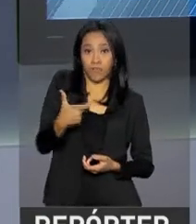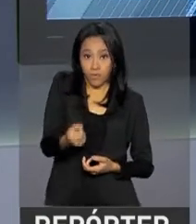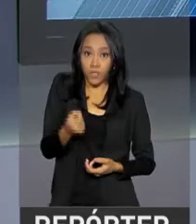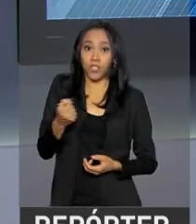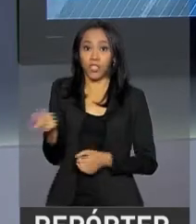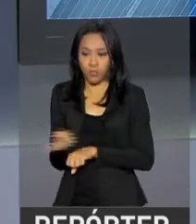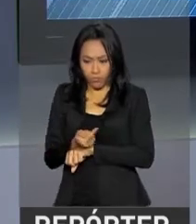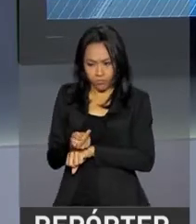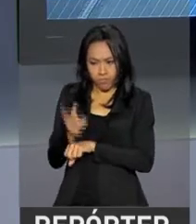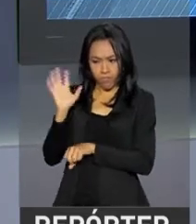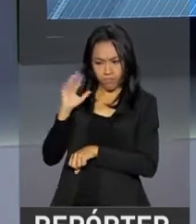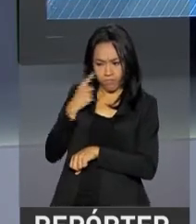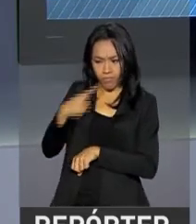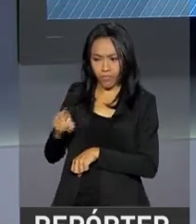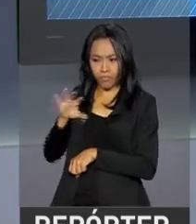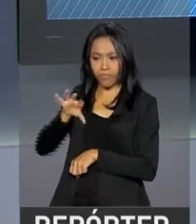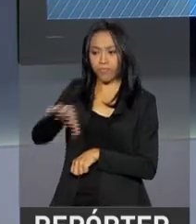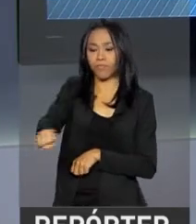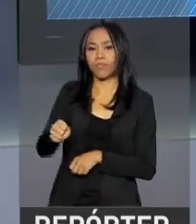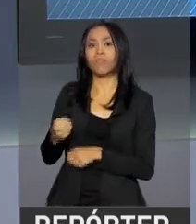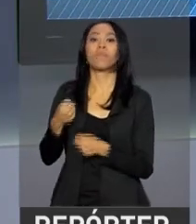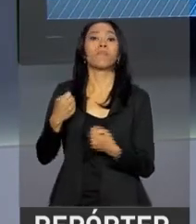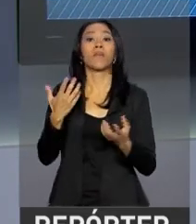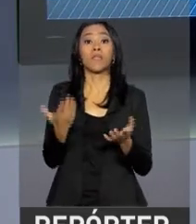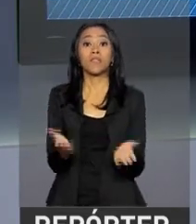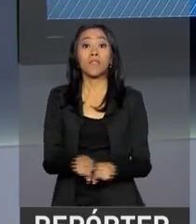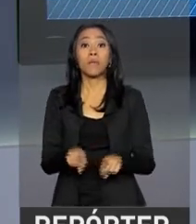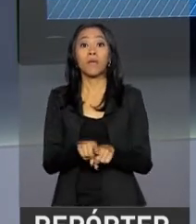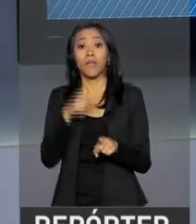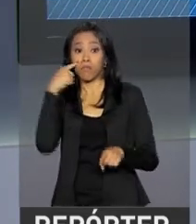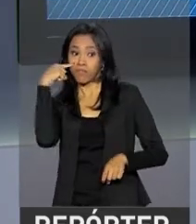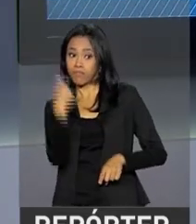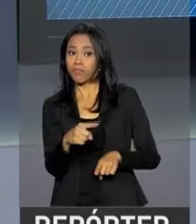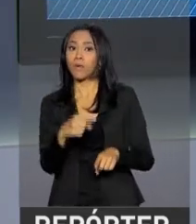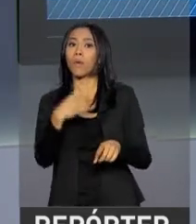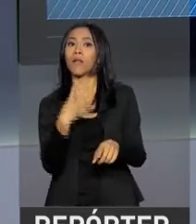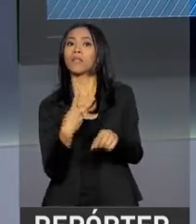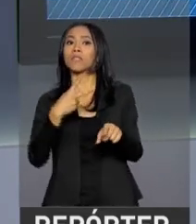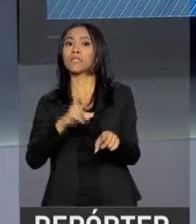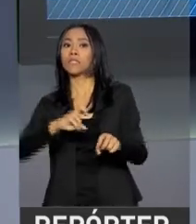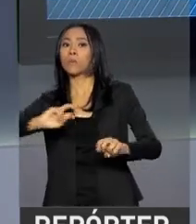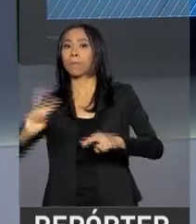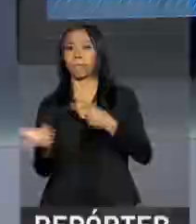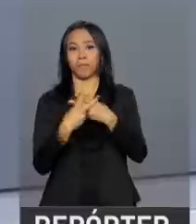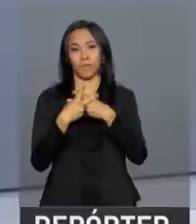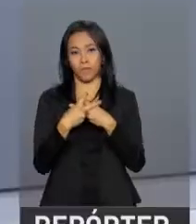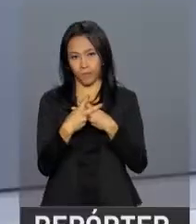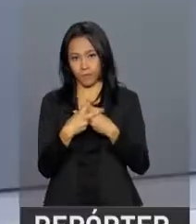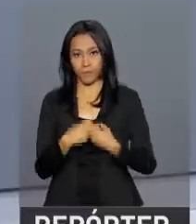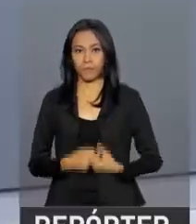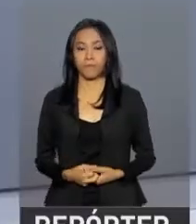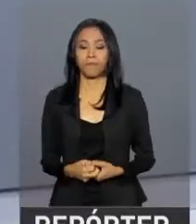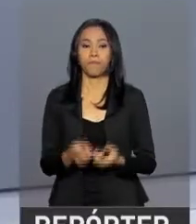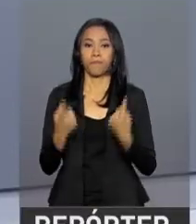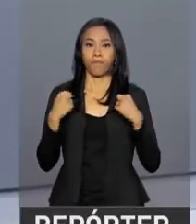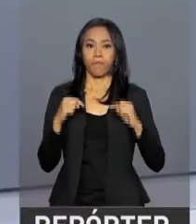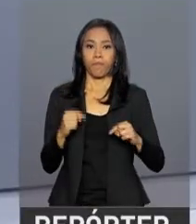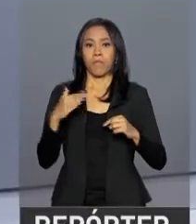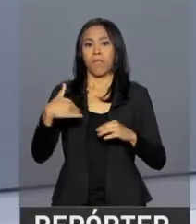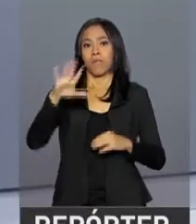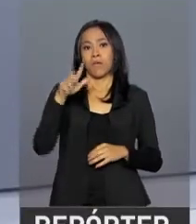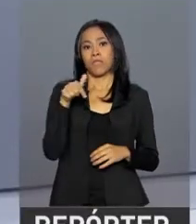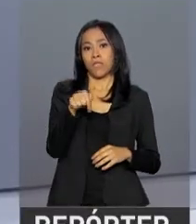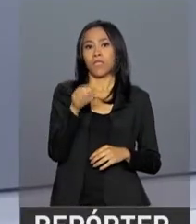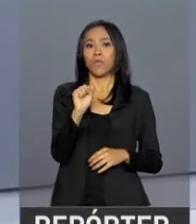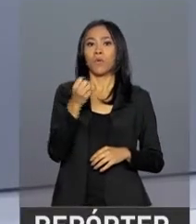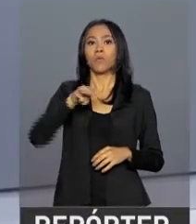busca e apreensão já as ações de flagrantes resultaram em 45 prisões mais de 78